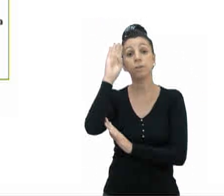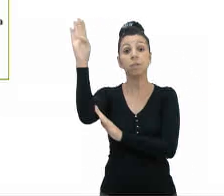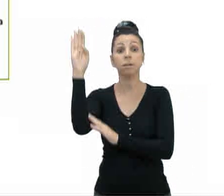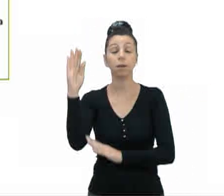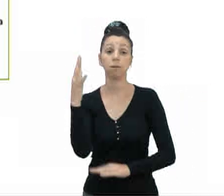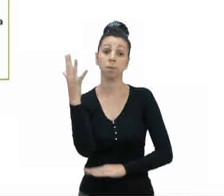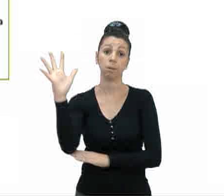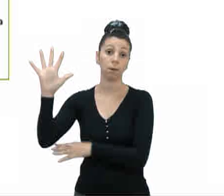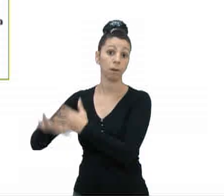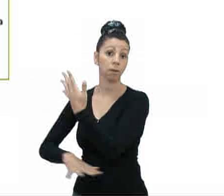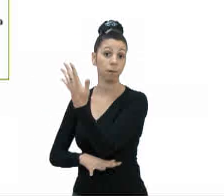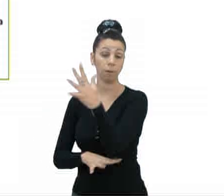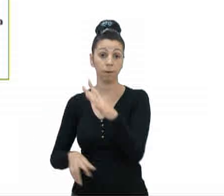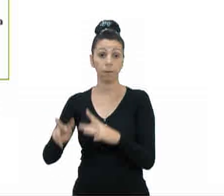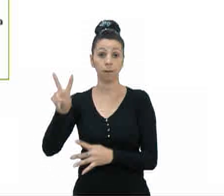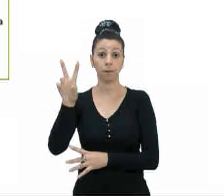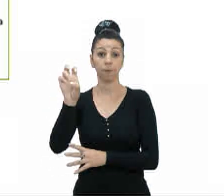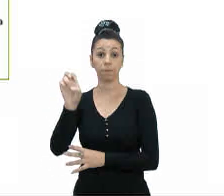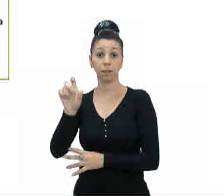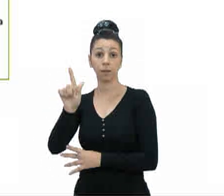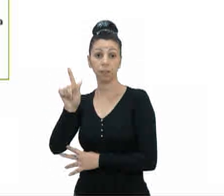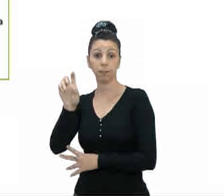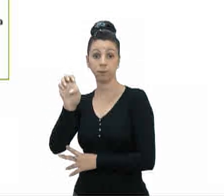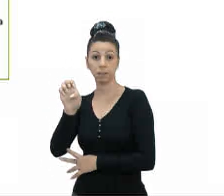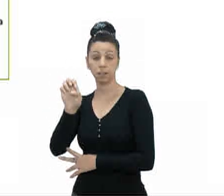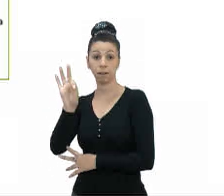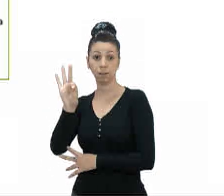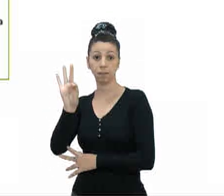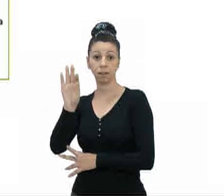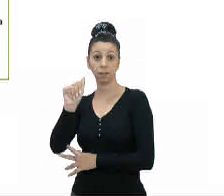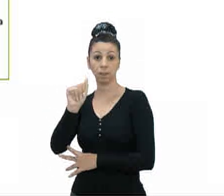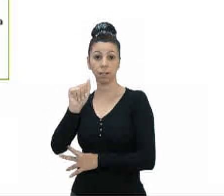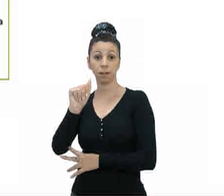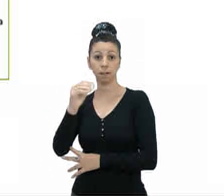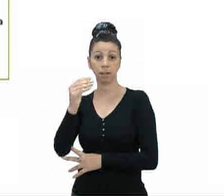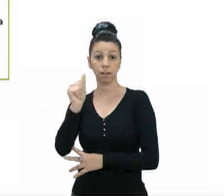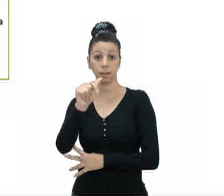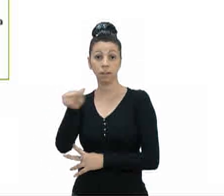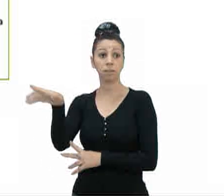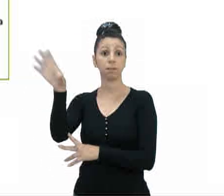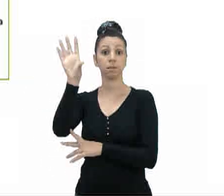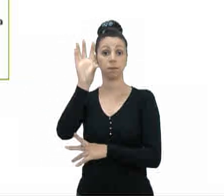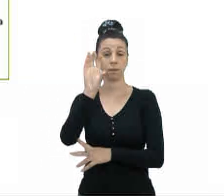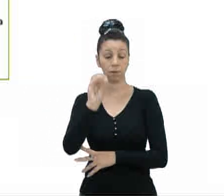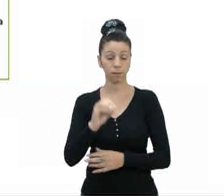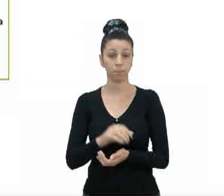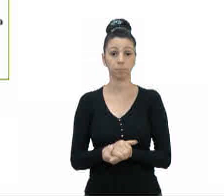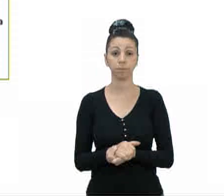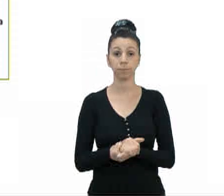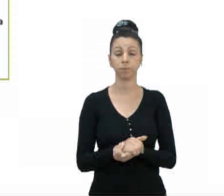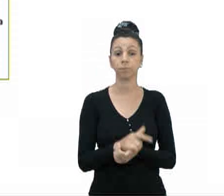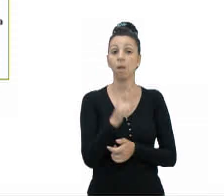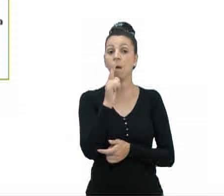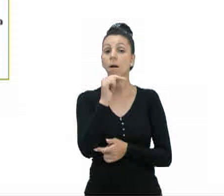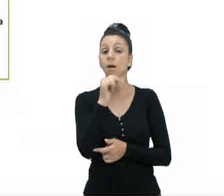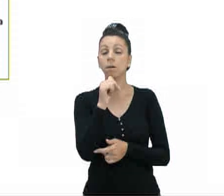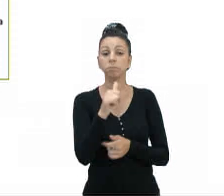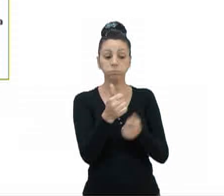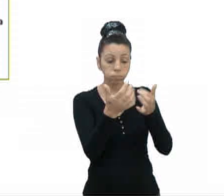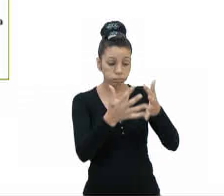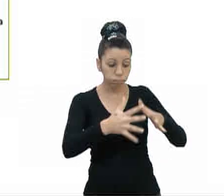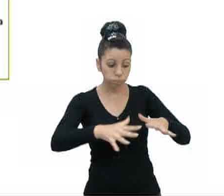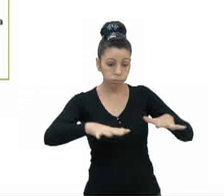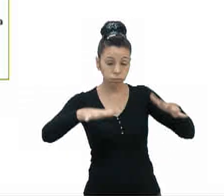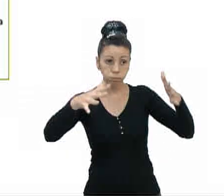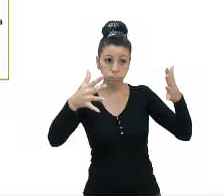fato, isso é determinante neste sentido, tá? Clima mediterrâneo, com influências ali do mar Mediterrâneo,